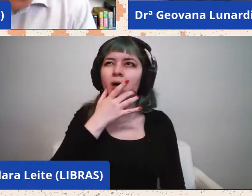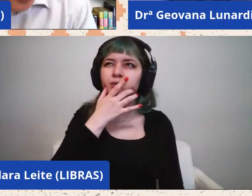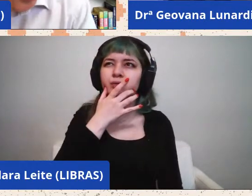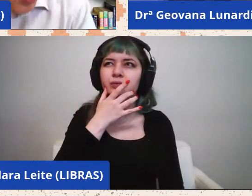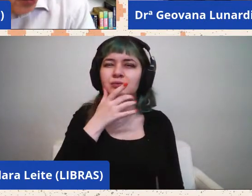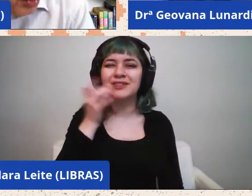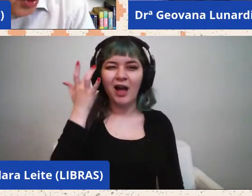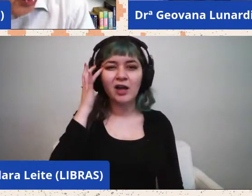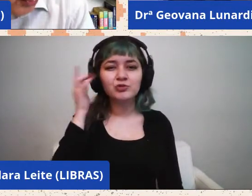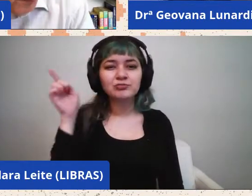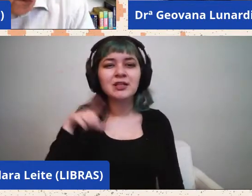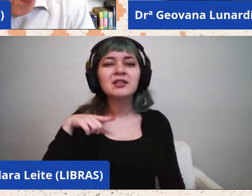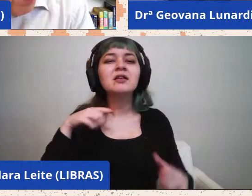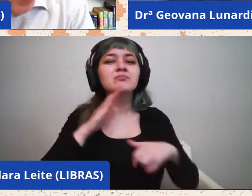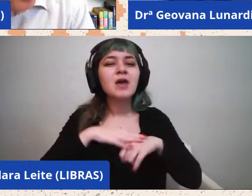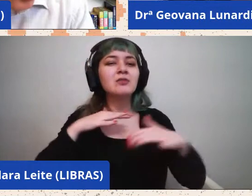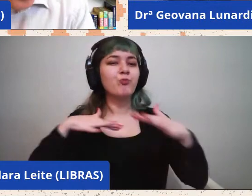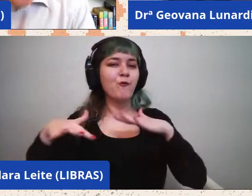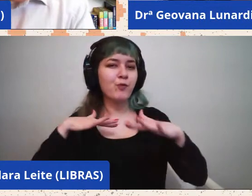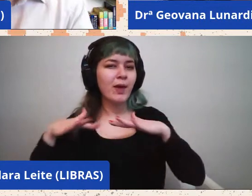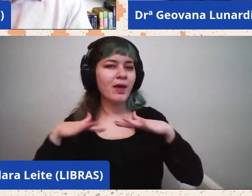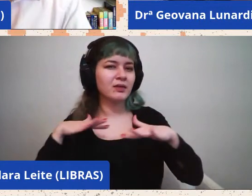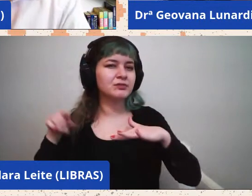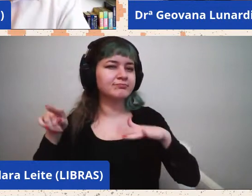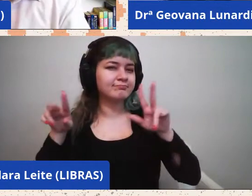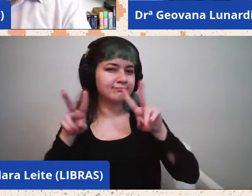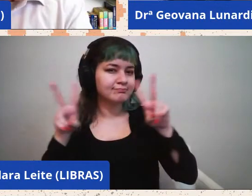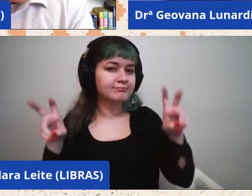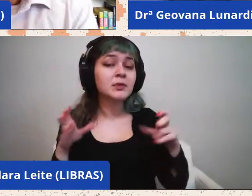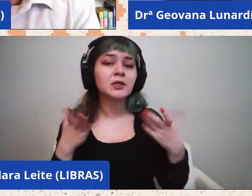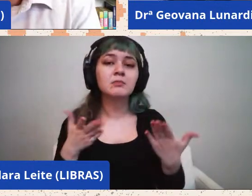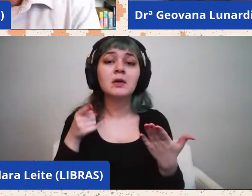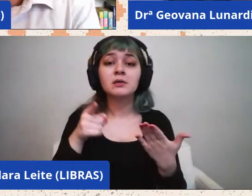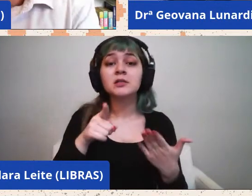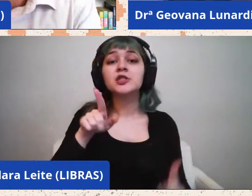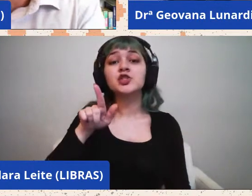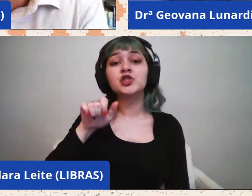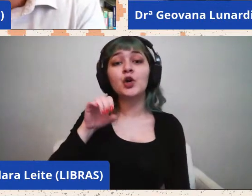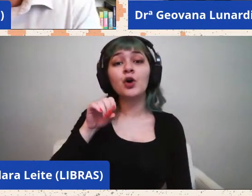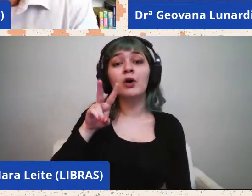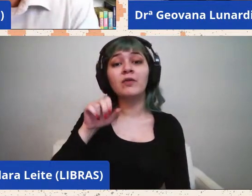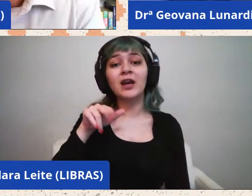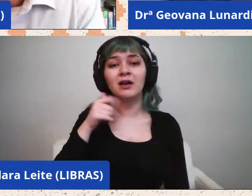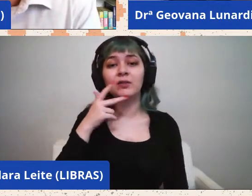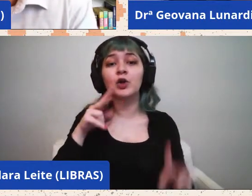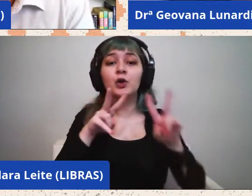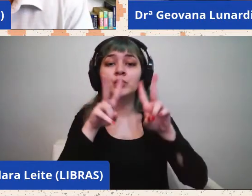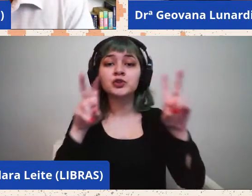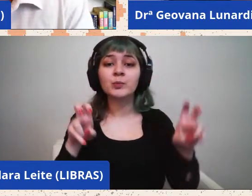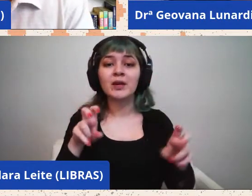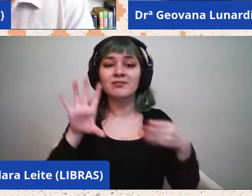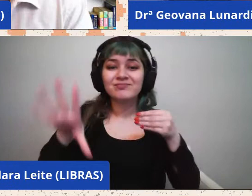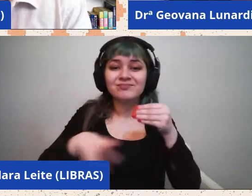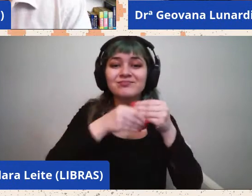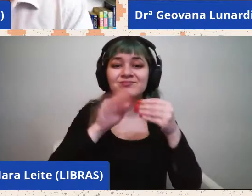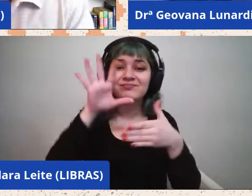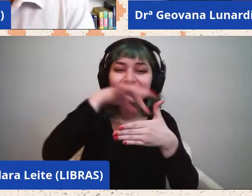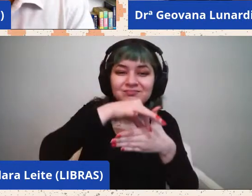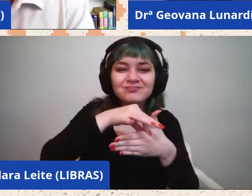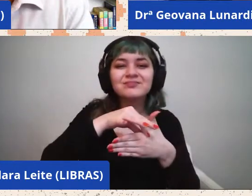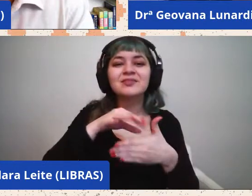movimento mais amplo disso. Mas você menciona a questão das emendas, dos adendos,